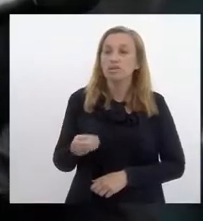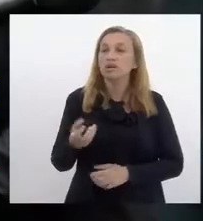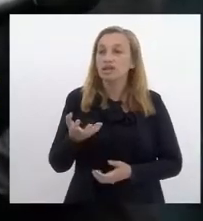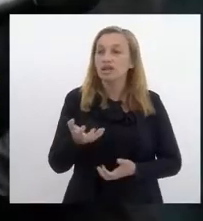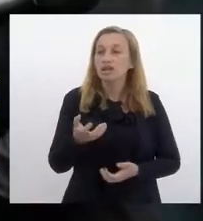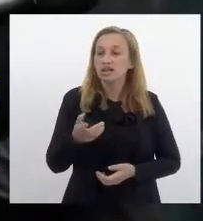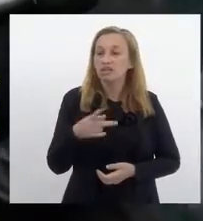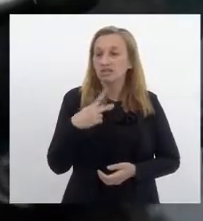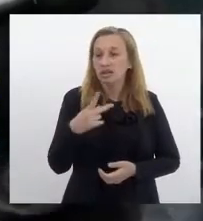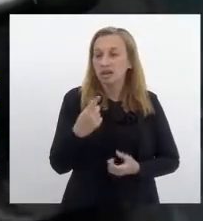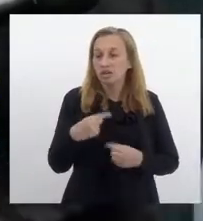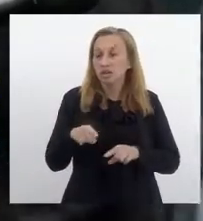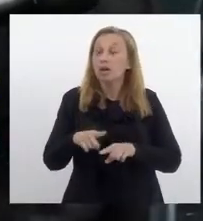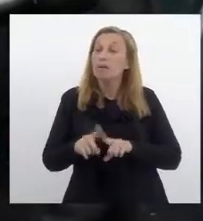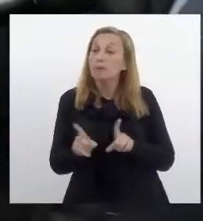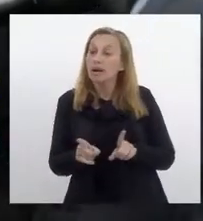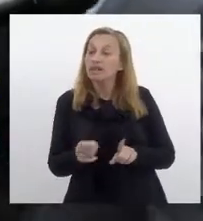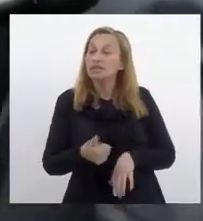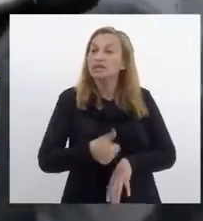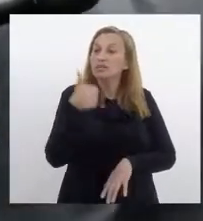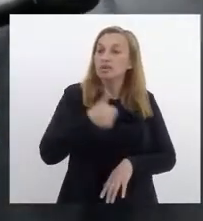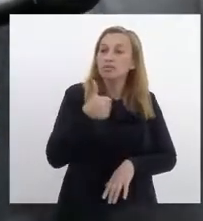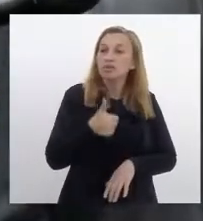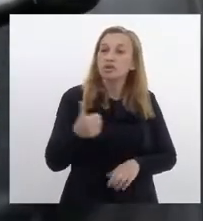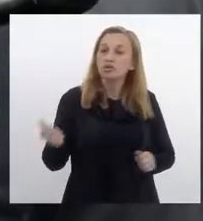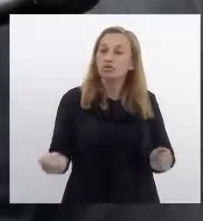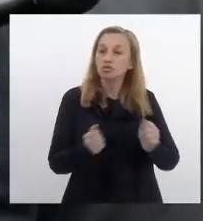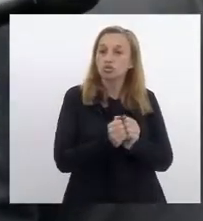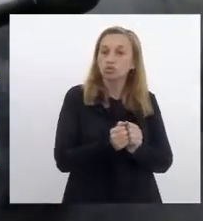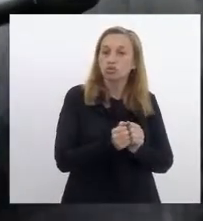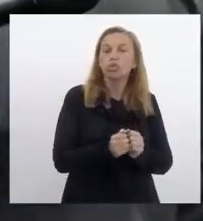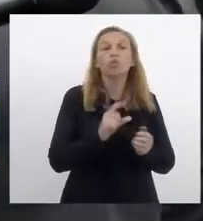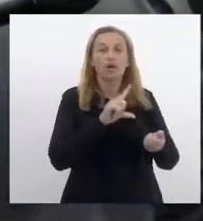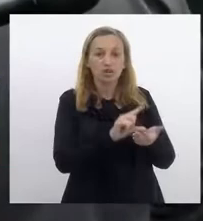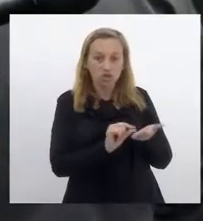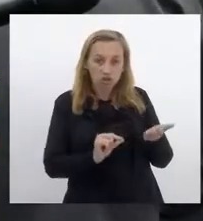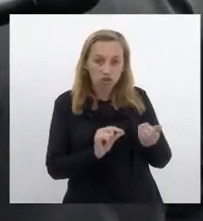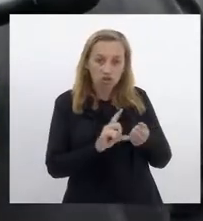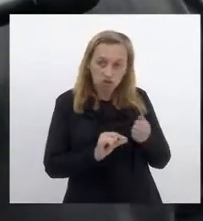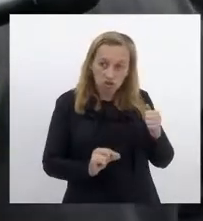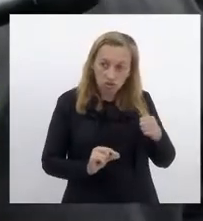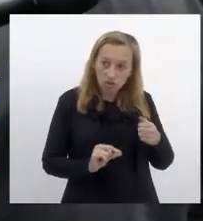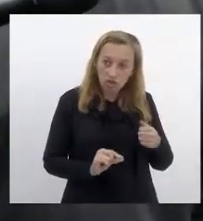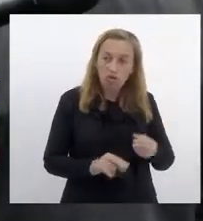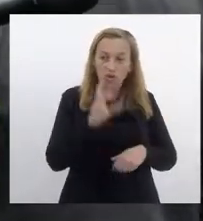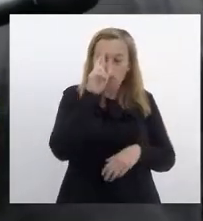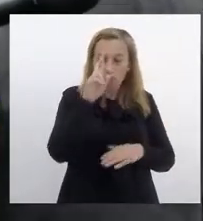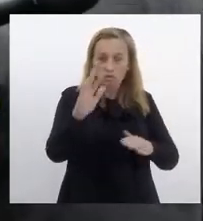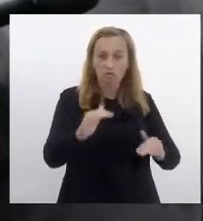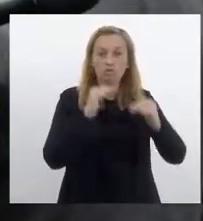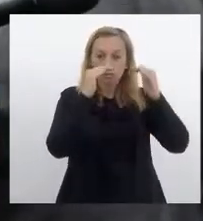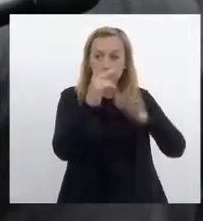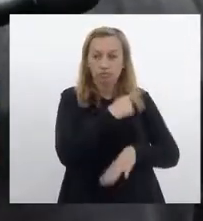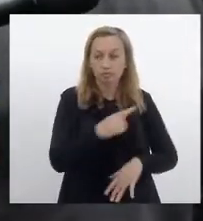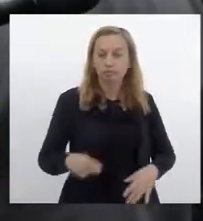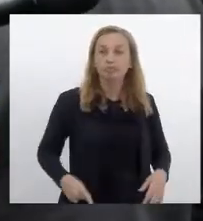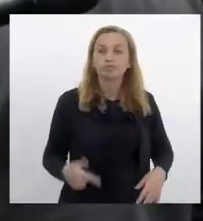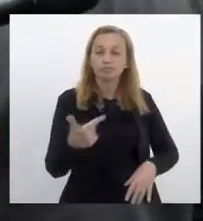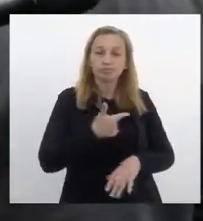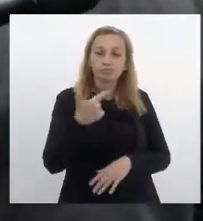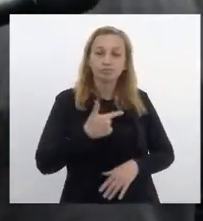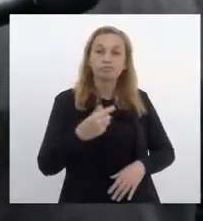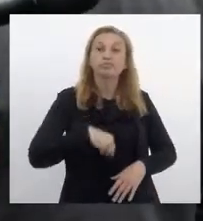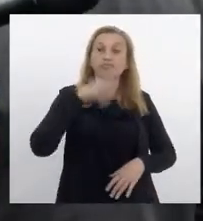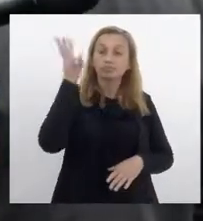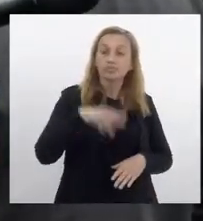fazer composição. Quem primeiro emendou esse artigo foi Vossa Excelência. Segundo, quem